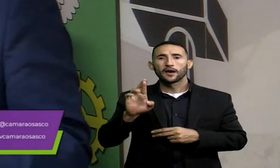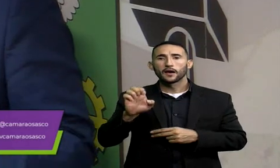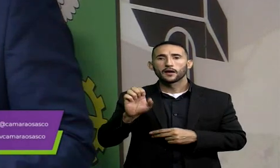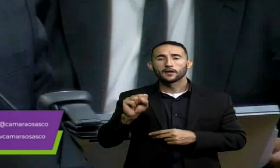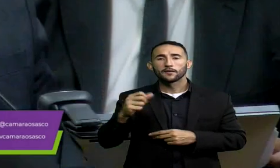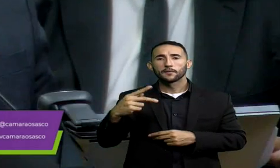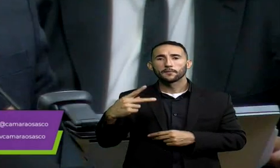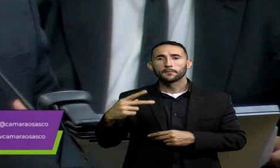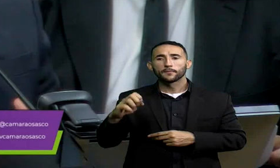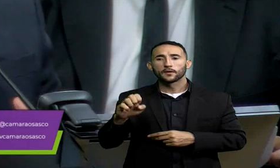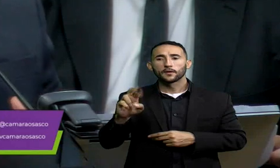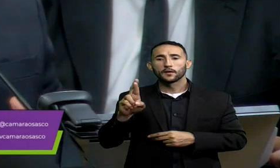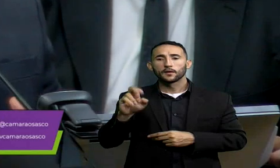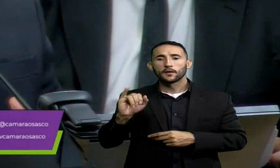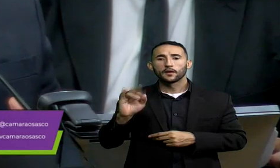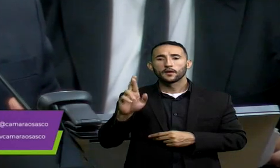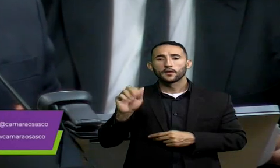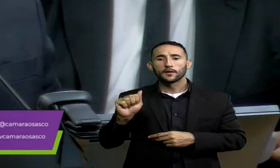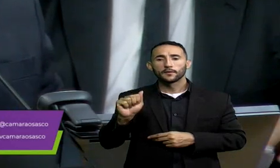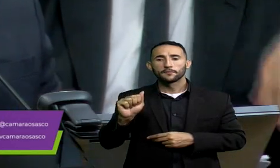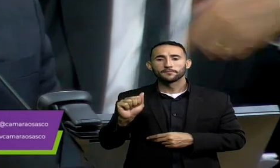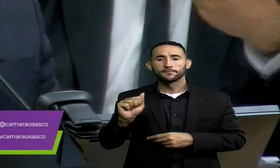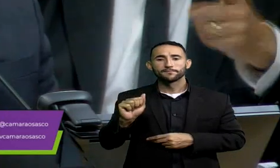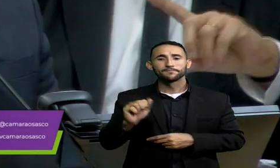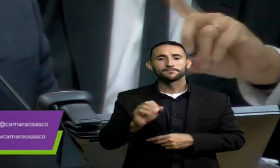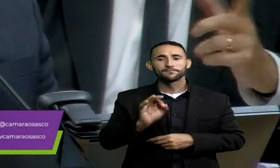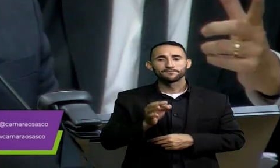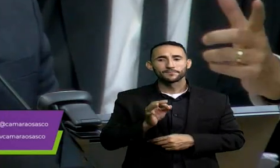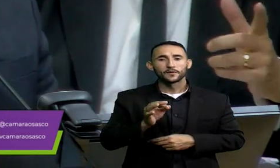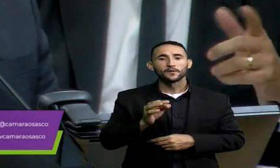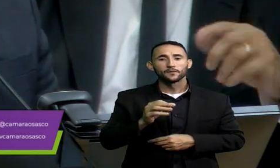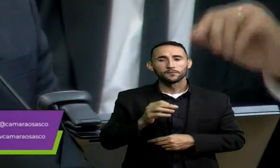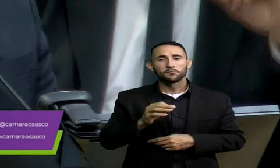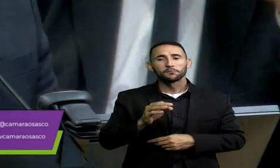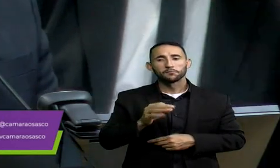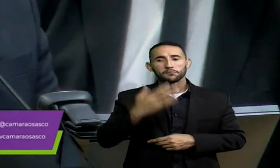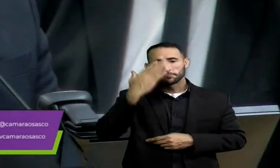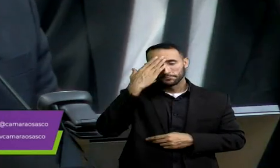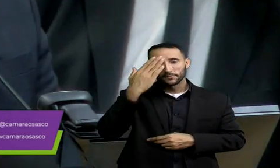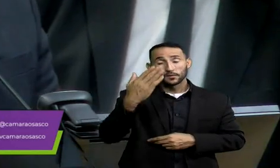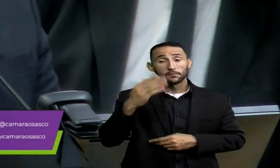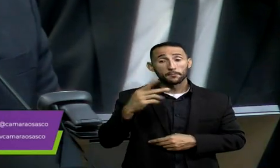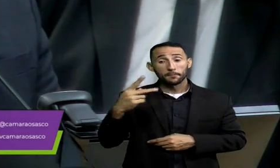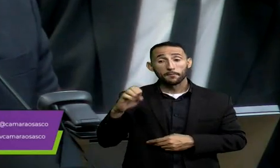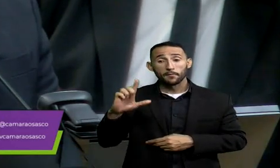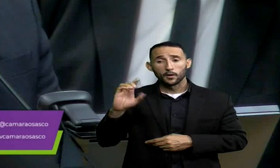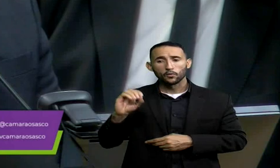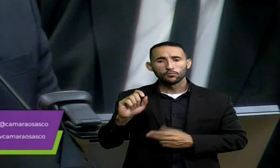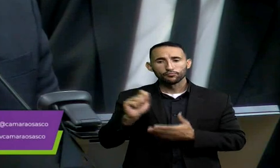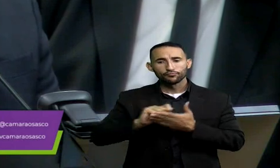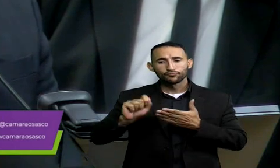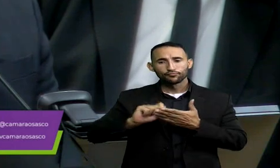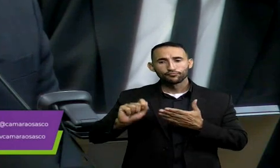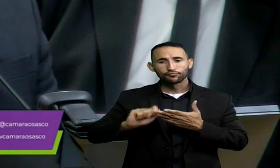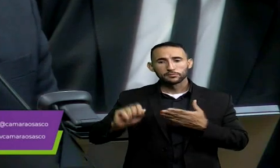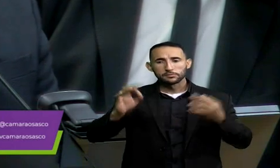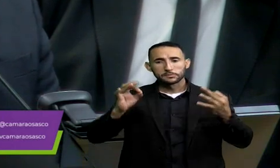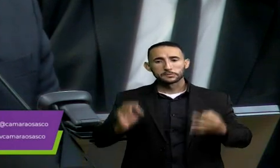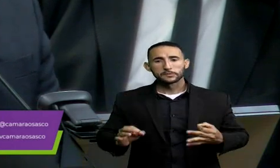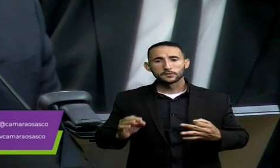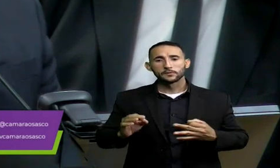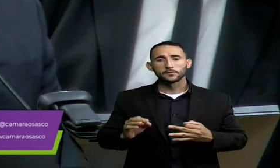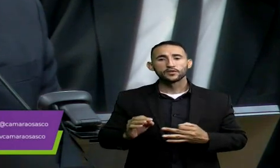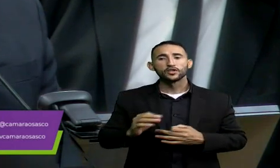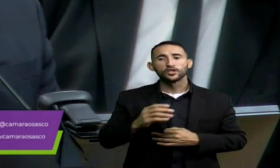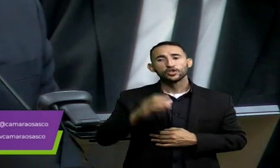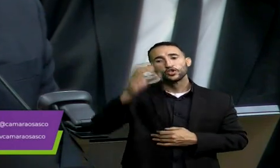Pereira Muito obrigado o grande Paulo bim já tinha anotado certinho aqui Florisvaldo Soares Pereira tio